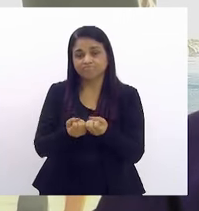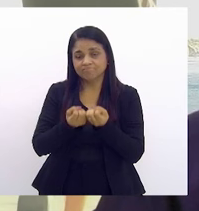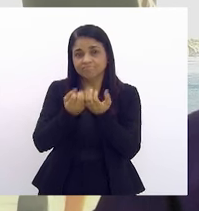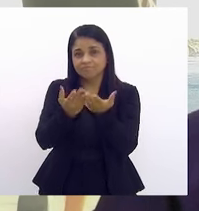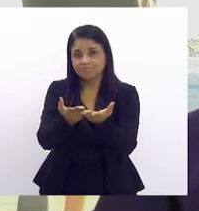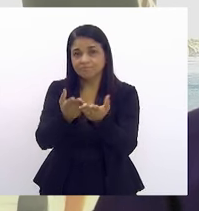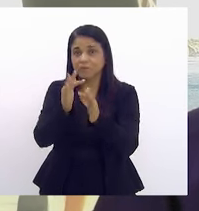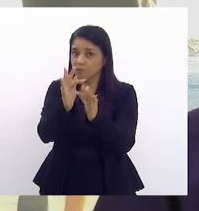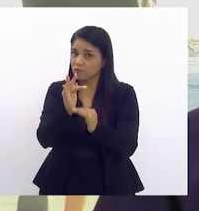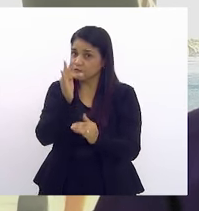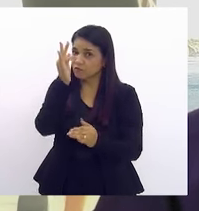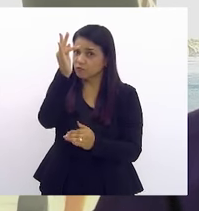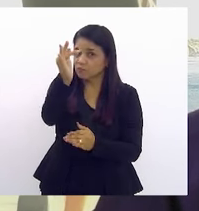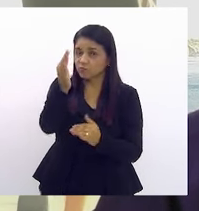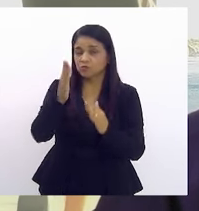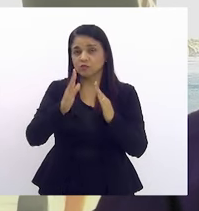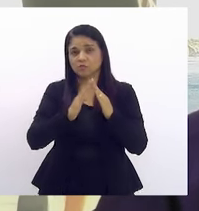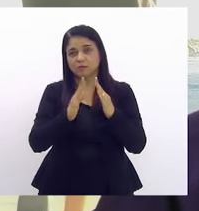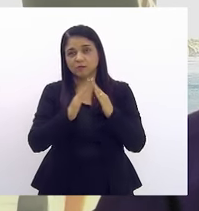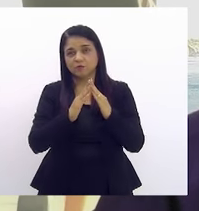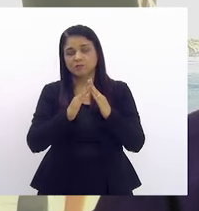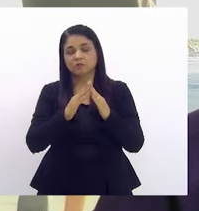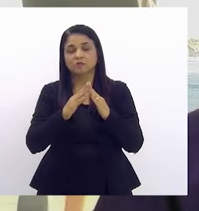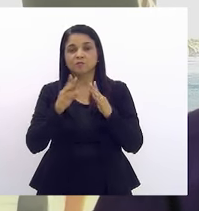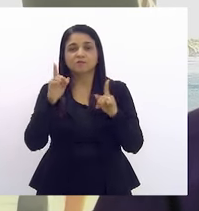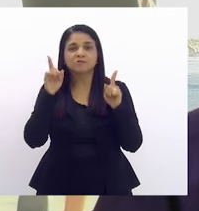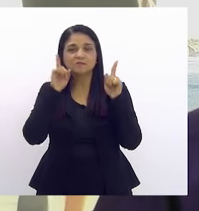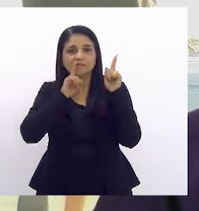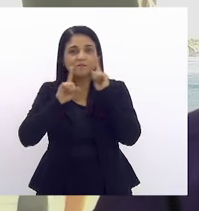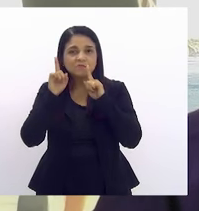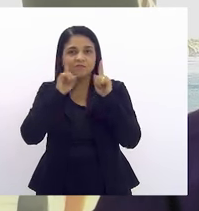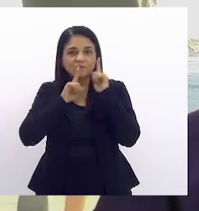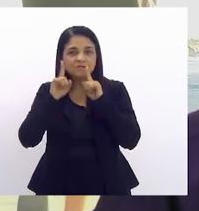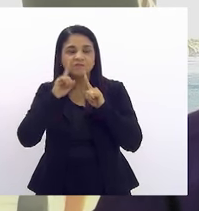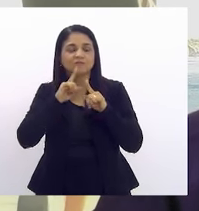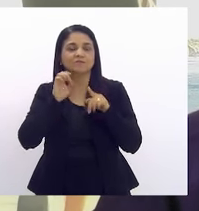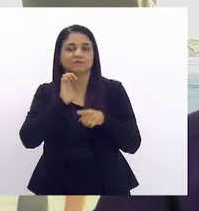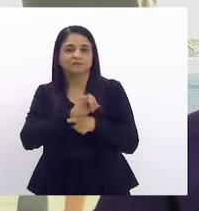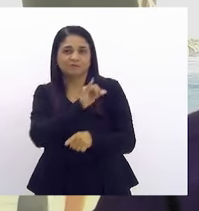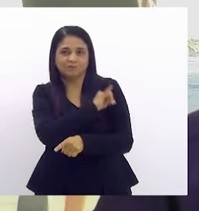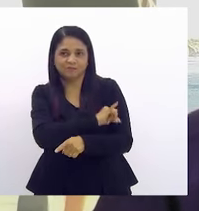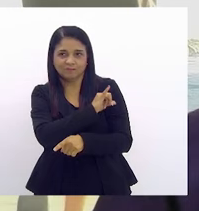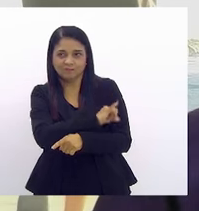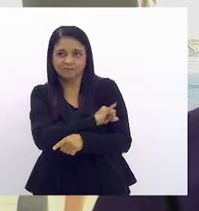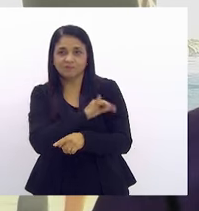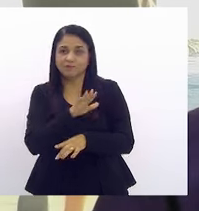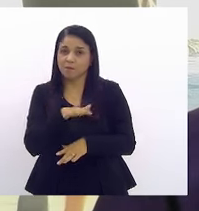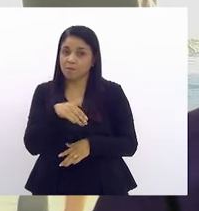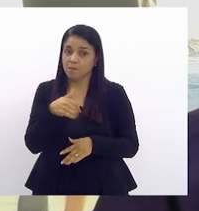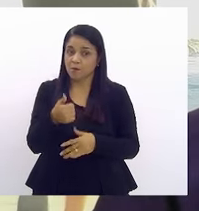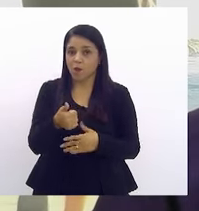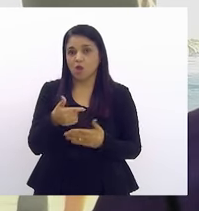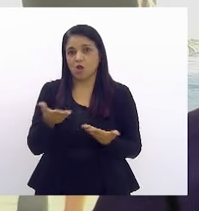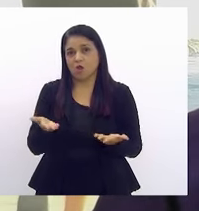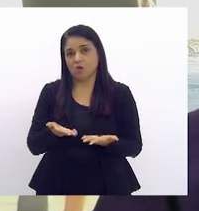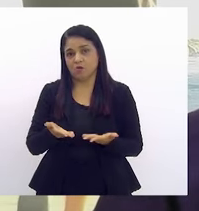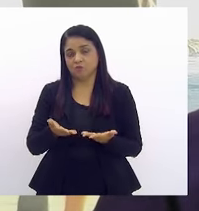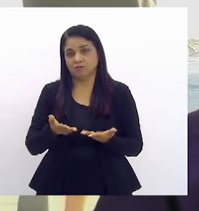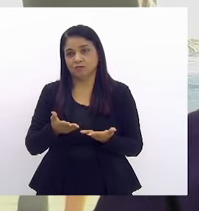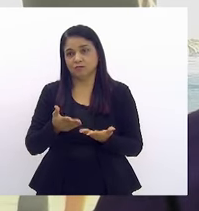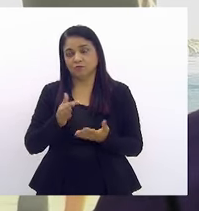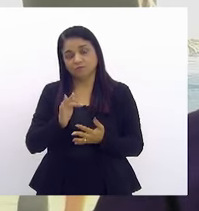para frente, para os futuros moradores de Maricá, do estado do Rio de Janeiro, ou vai ser uma lagoa melhor do que a gente pegou, ou um complexo